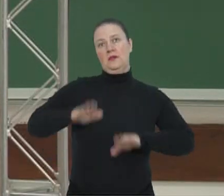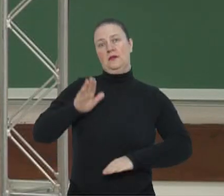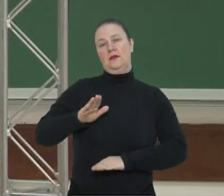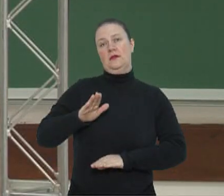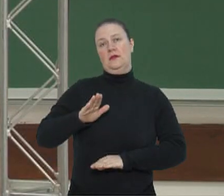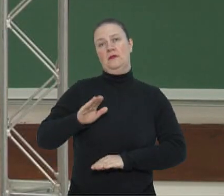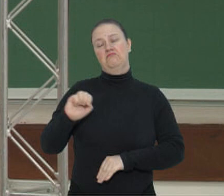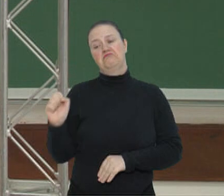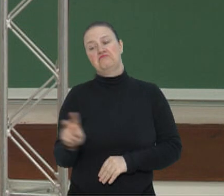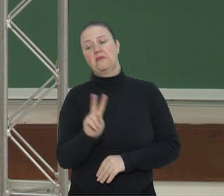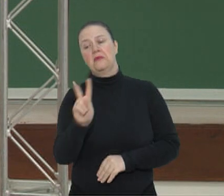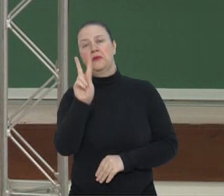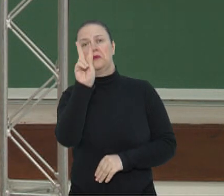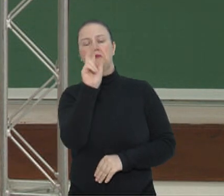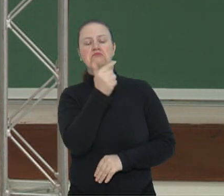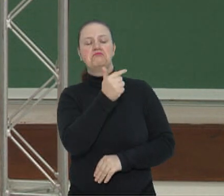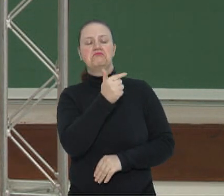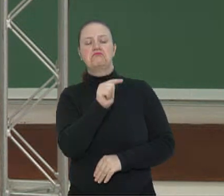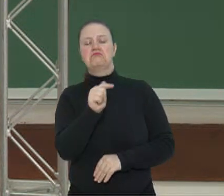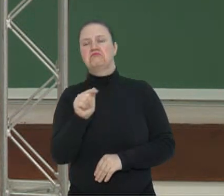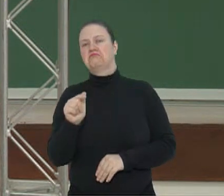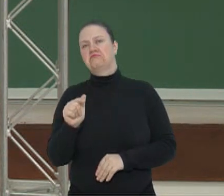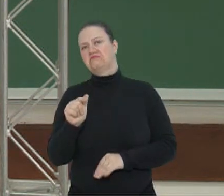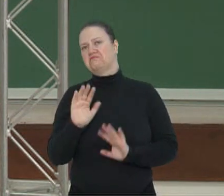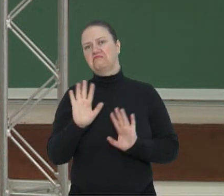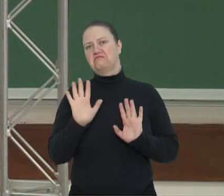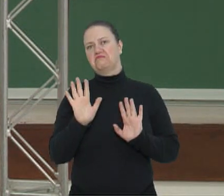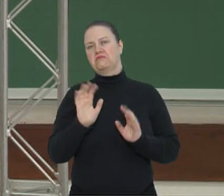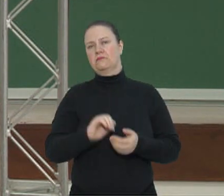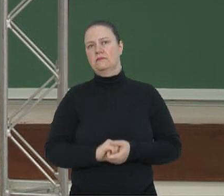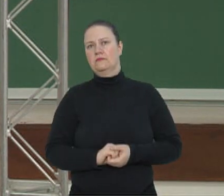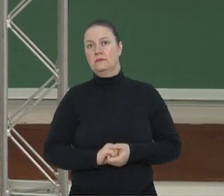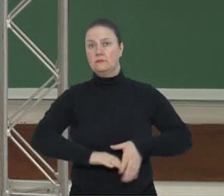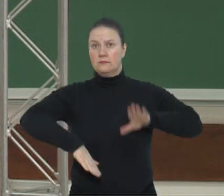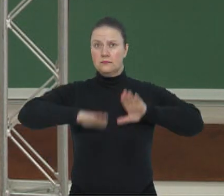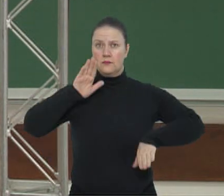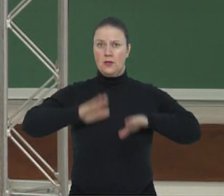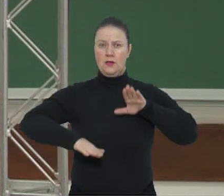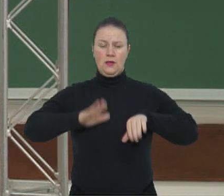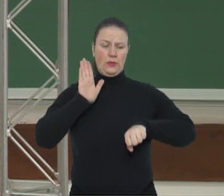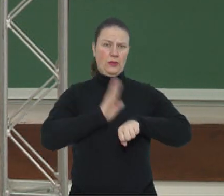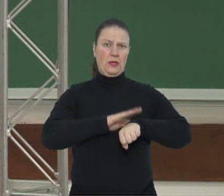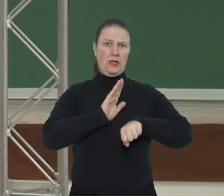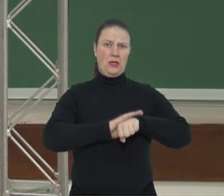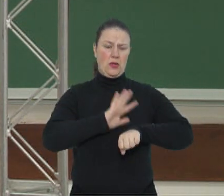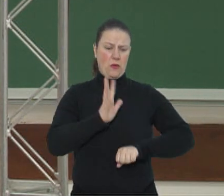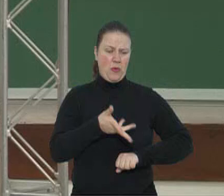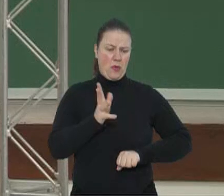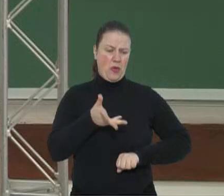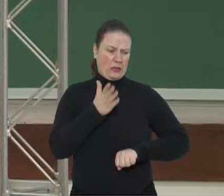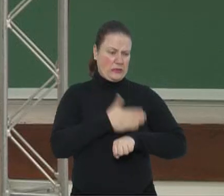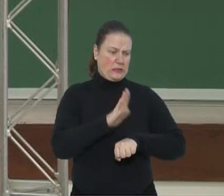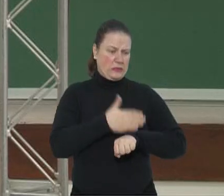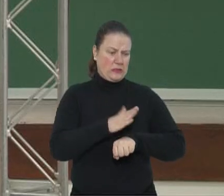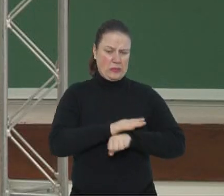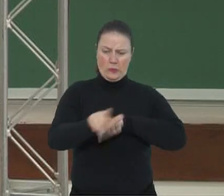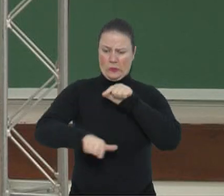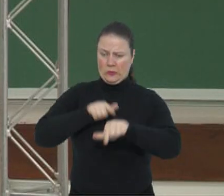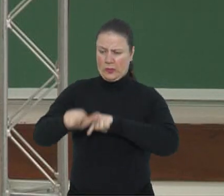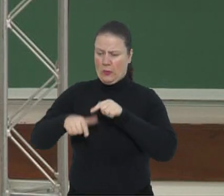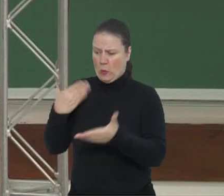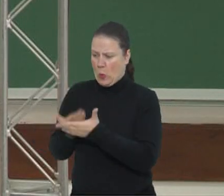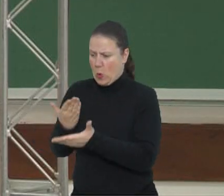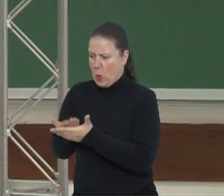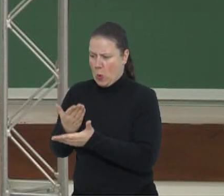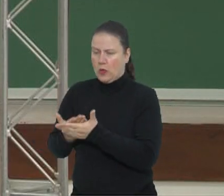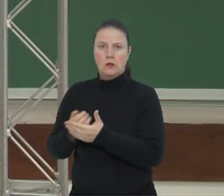importância às coisas simples, né, e o nosso tempo às vezes é tão atribulado com tarefas, com trabalho, com